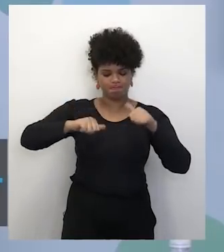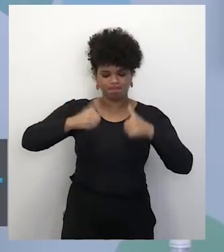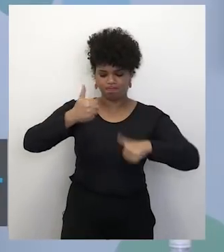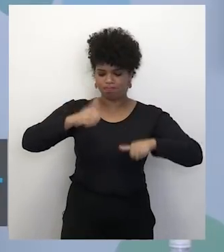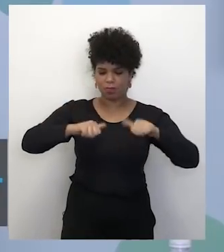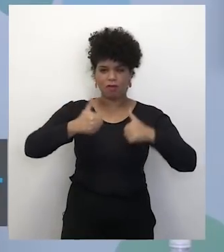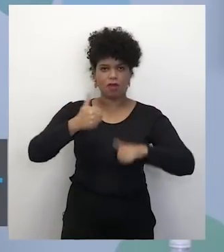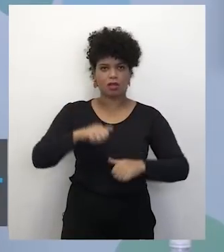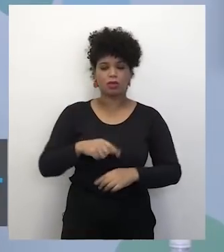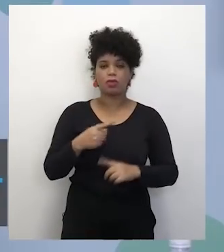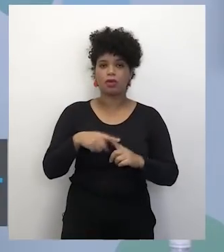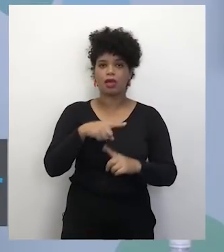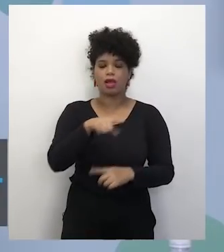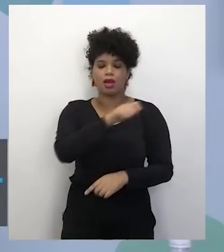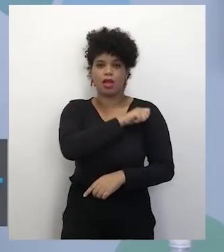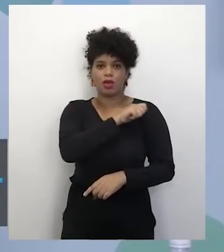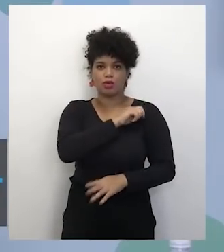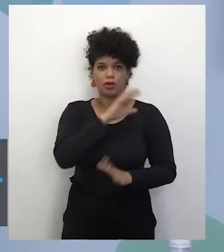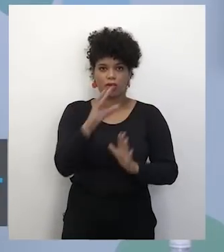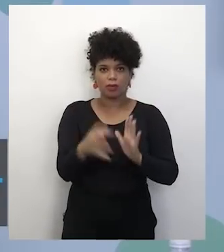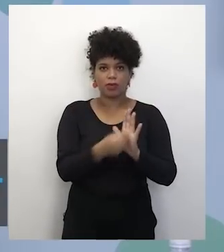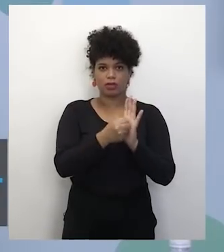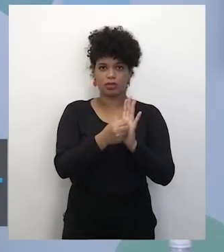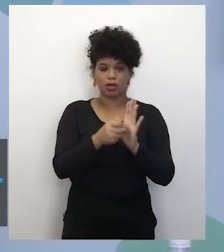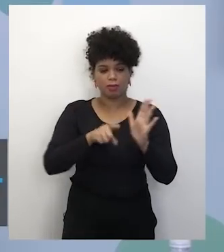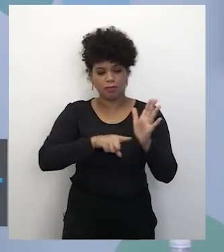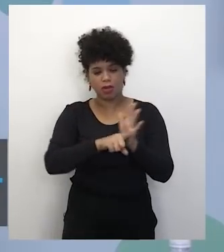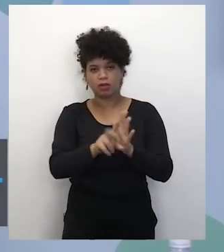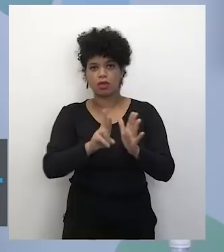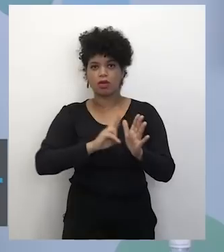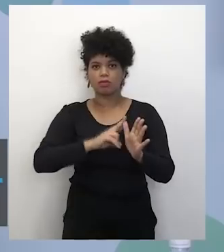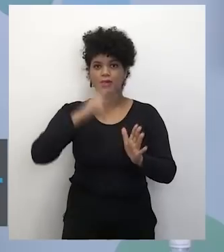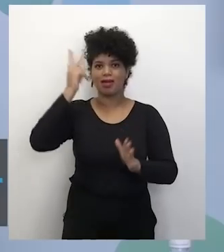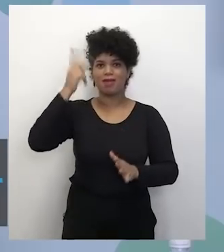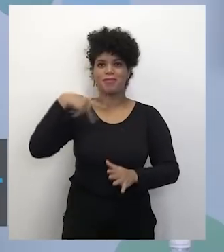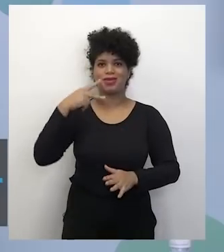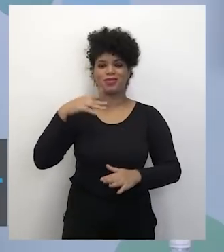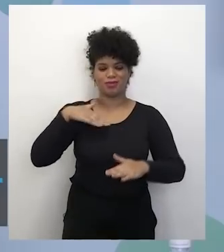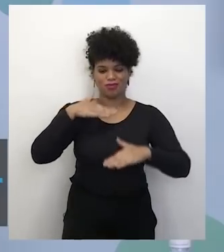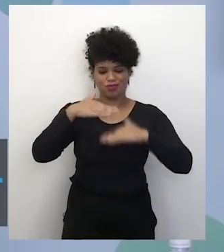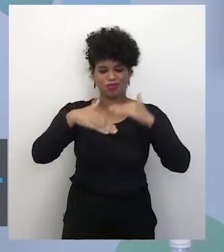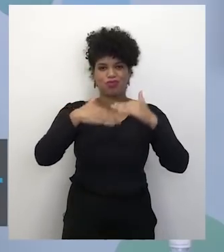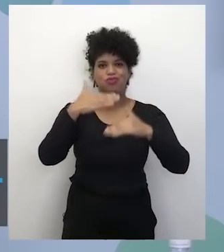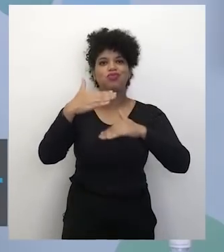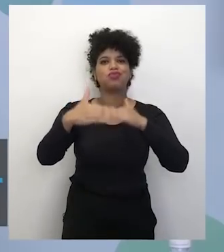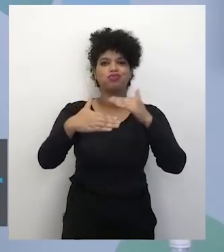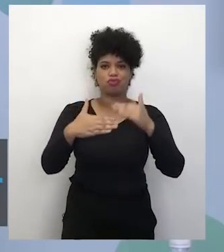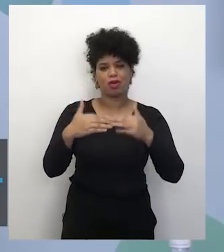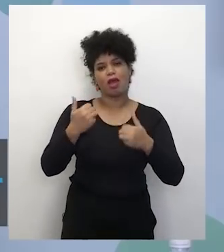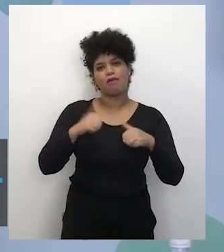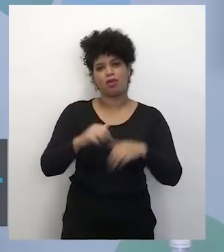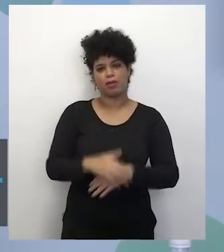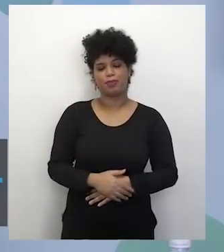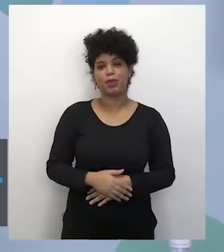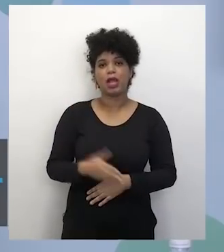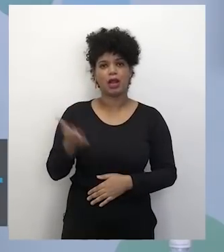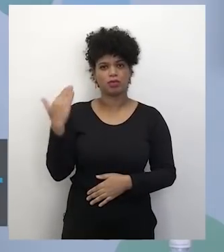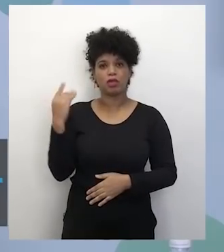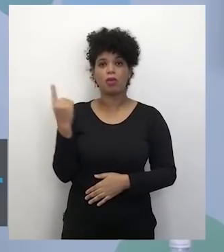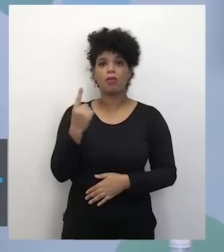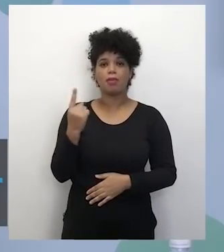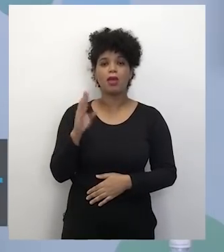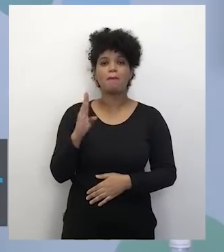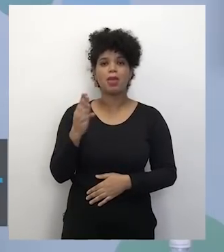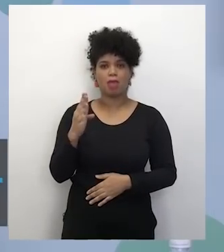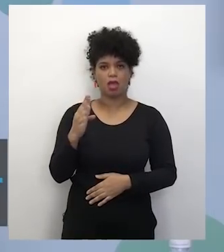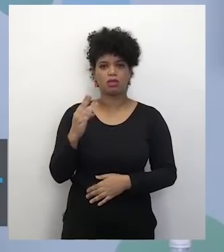aluno for preencher o questionário, ele vai estar pensando no seu próprio desenvolvimento. No primeiro bimestre, que a gente falou